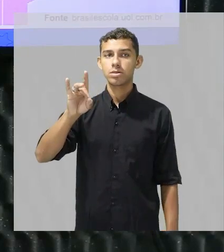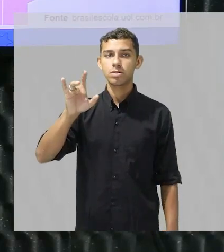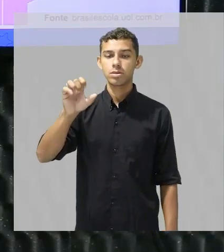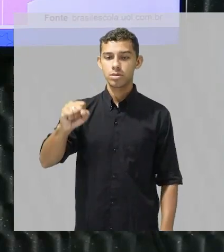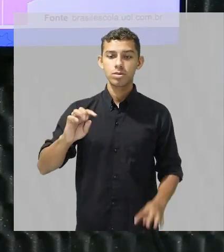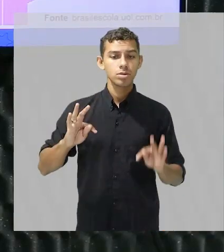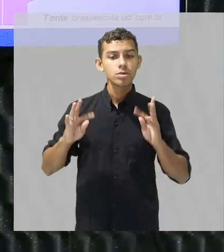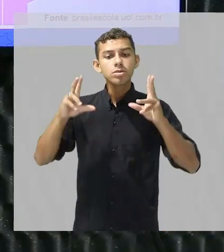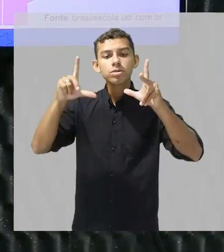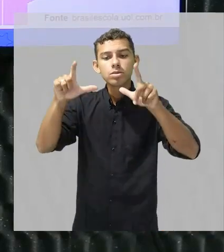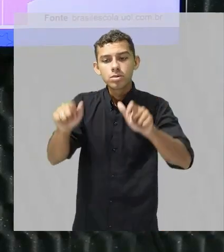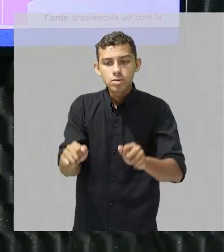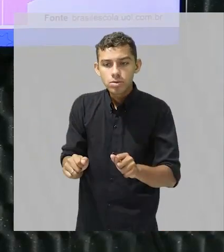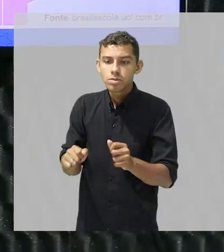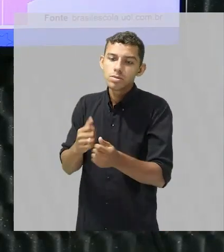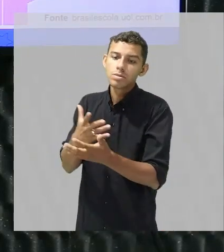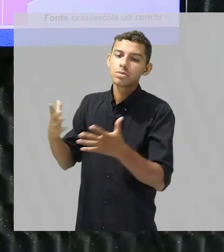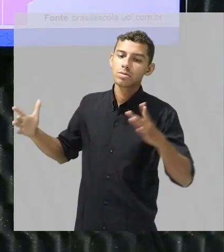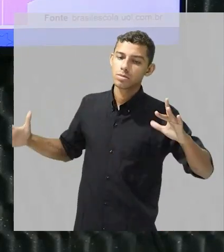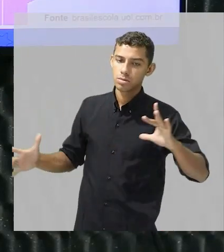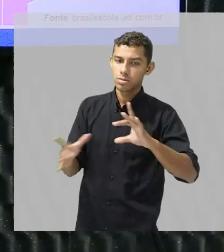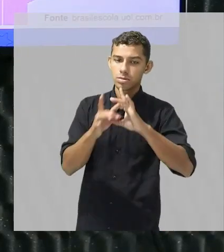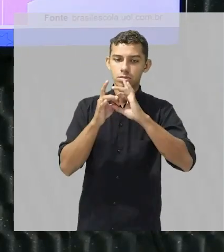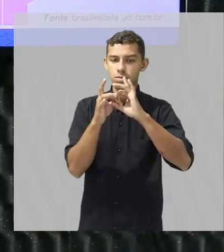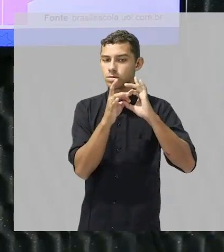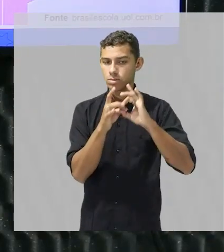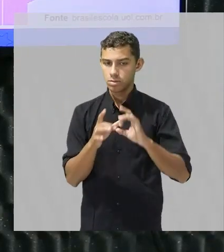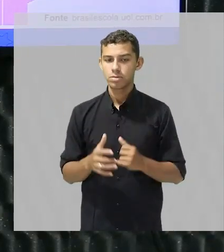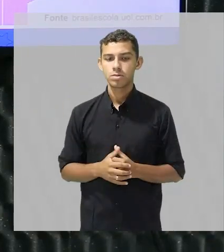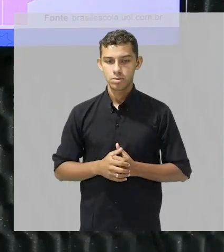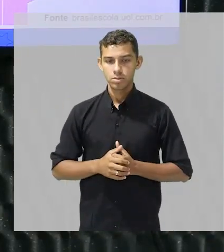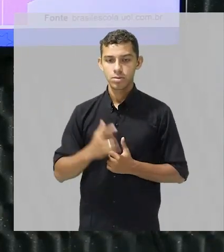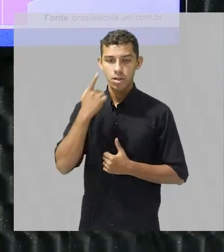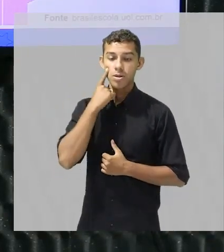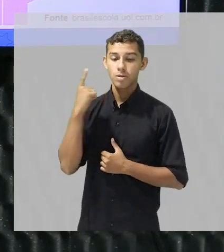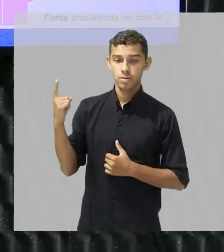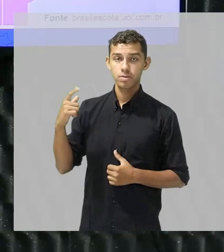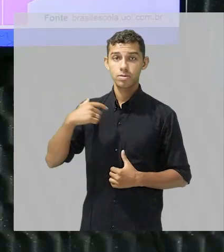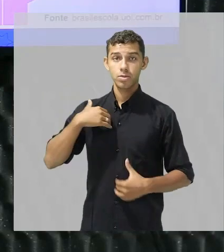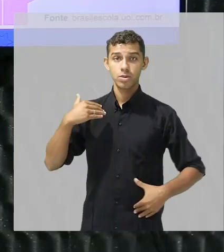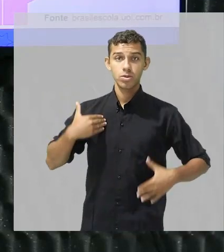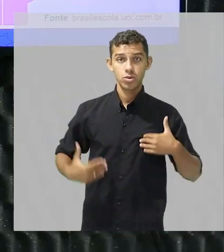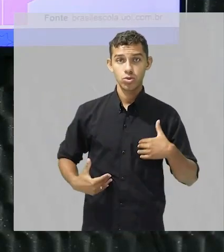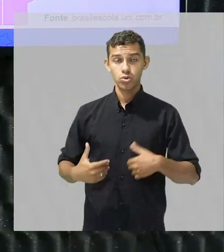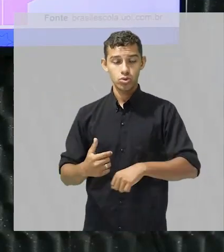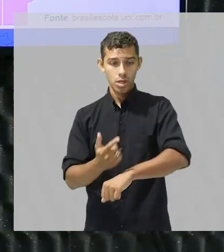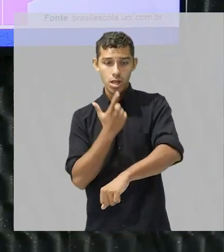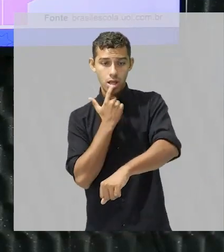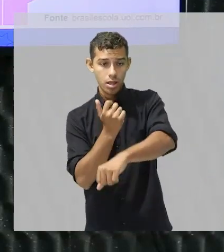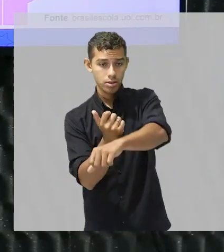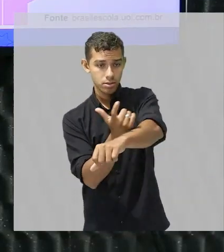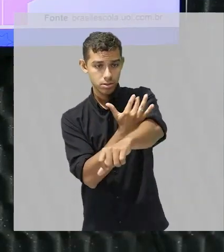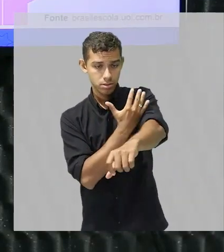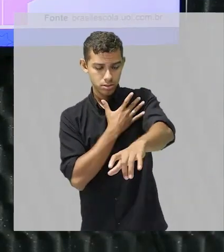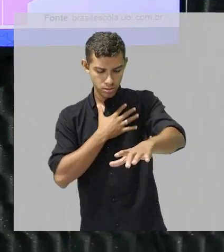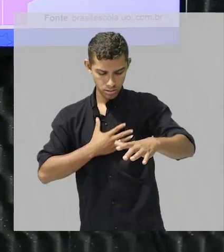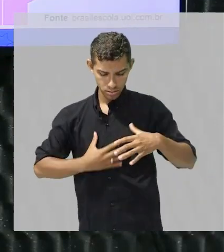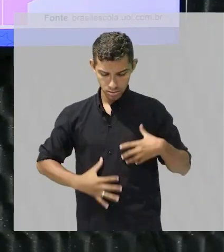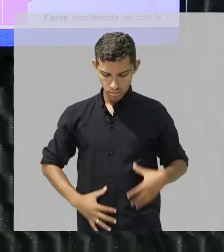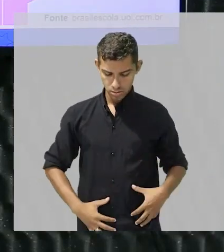são todas elas, pessoal, interligadas entre si, por meio da corrente sanguínea, tá? Mas não